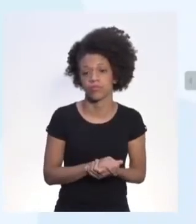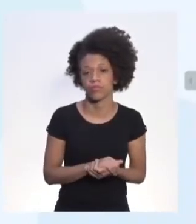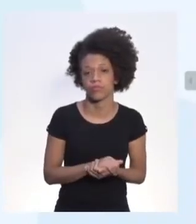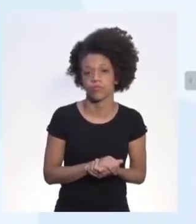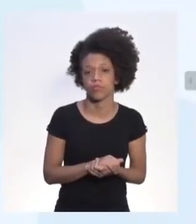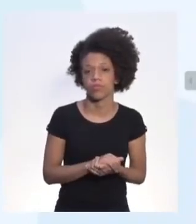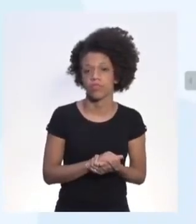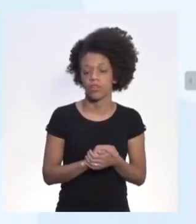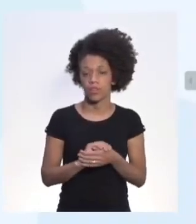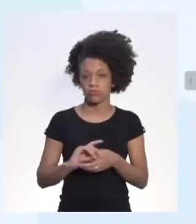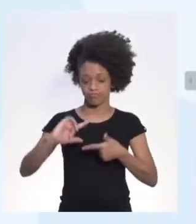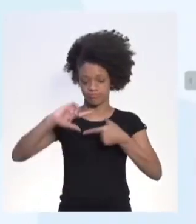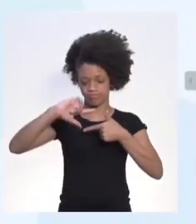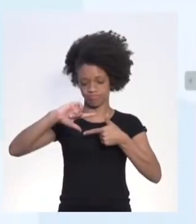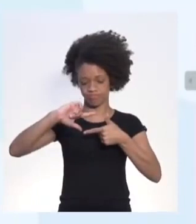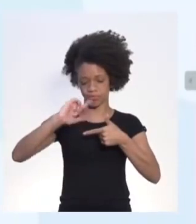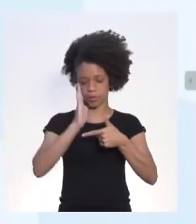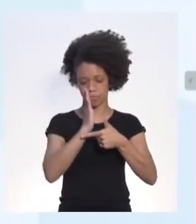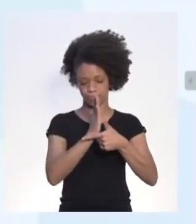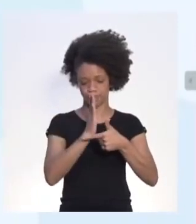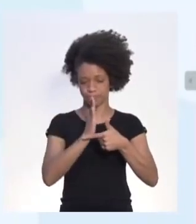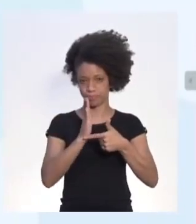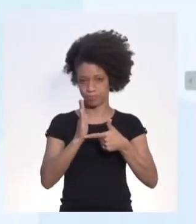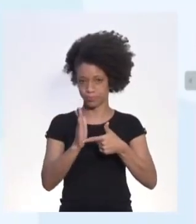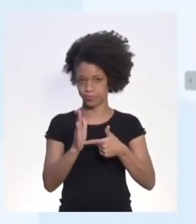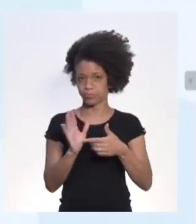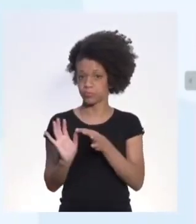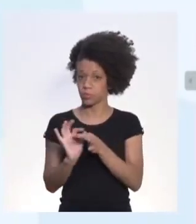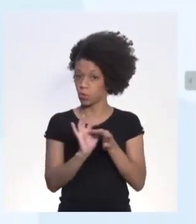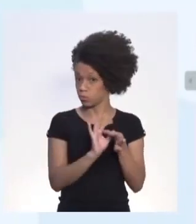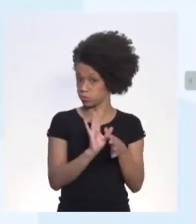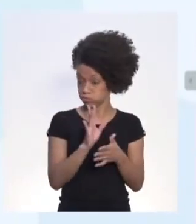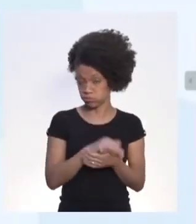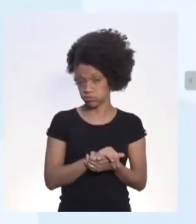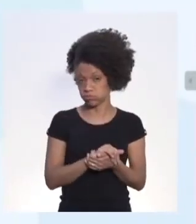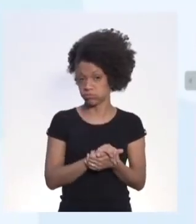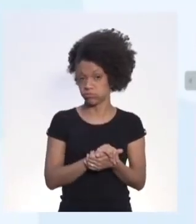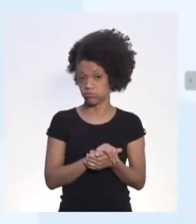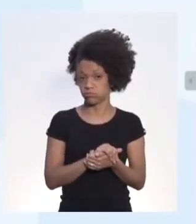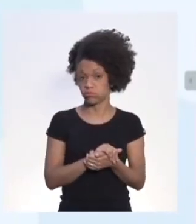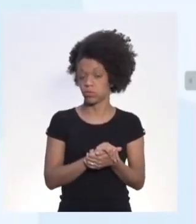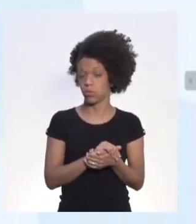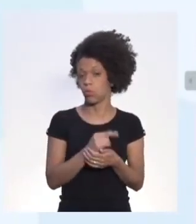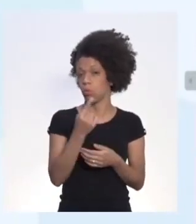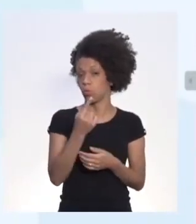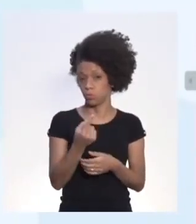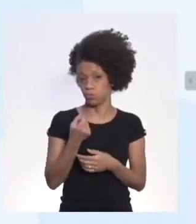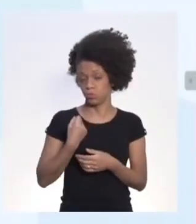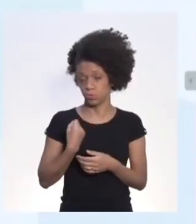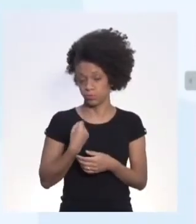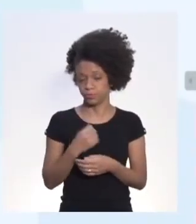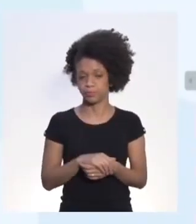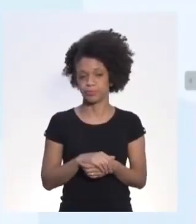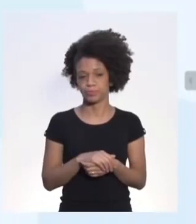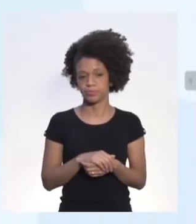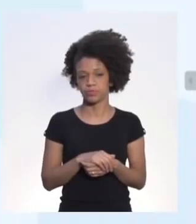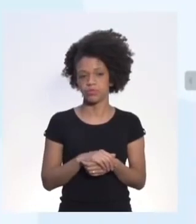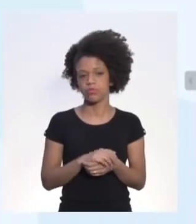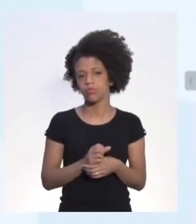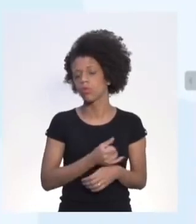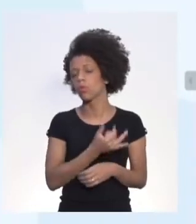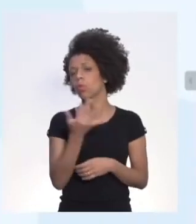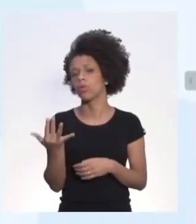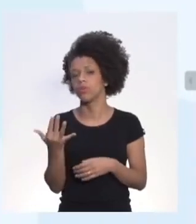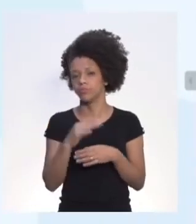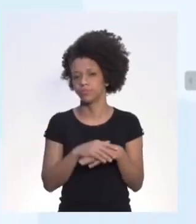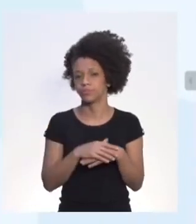esse retângulo em 5 partes. Peguei um contexto ali, eu peguei um número ali dessas 5 partes. Qual dessas aqui? Então, vamos